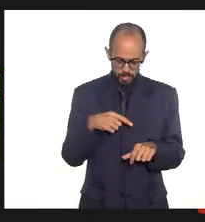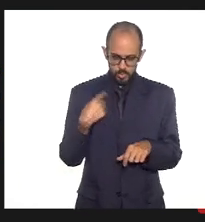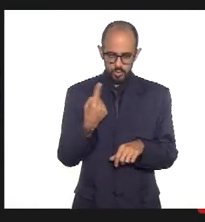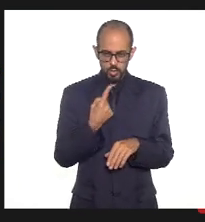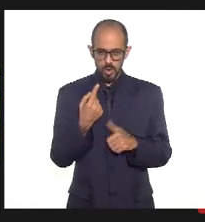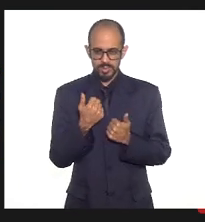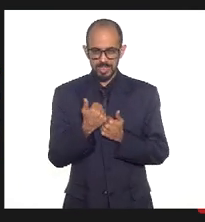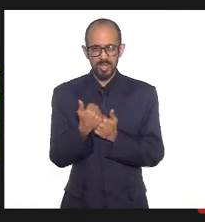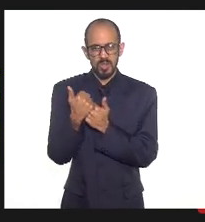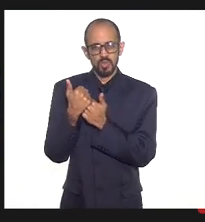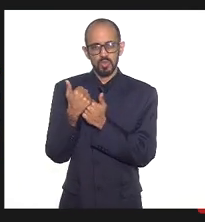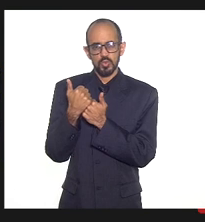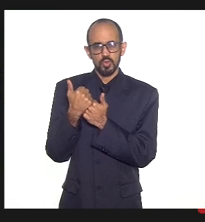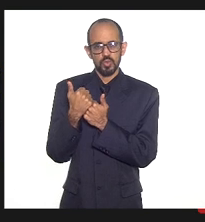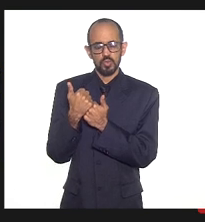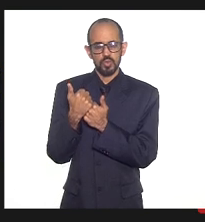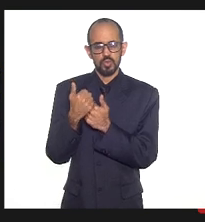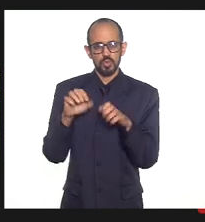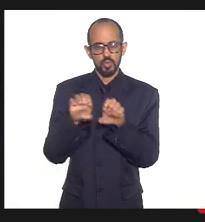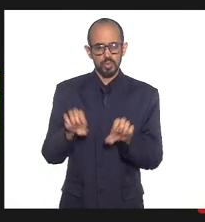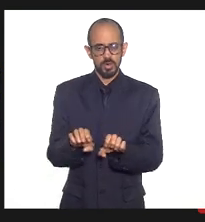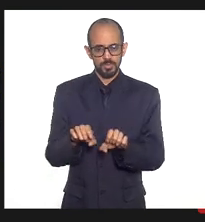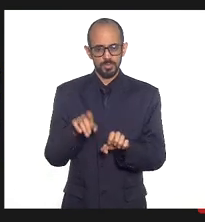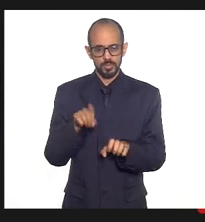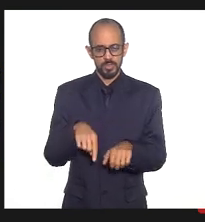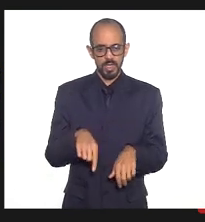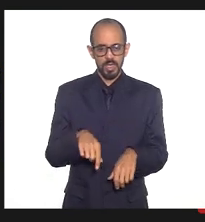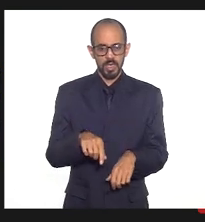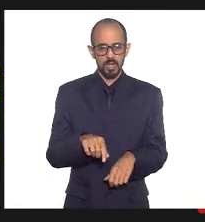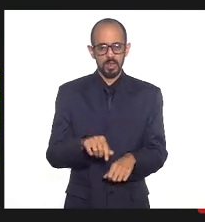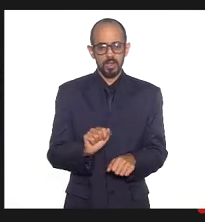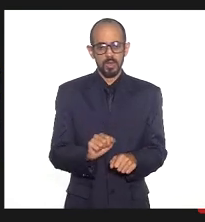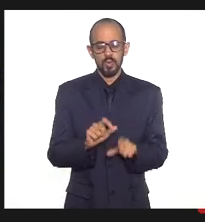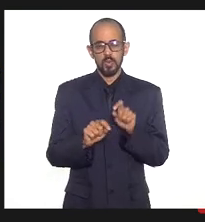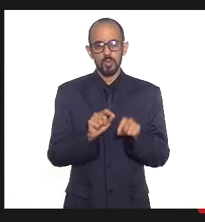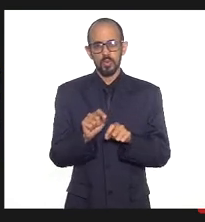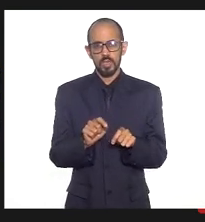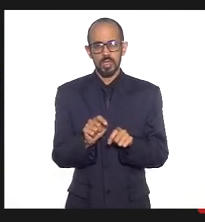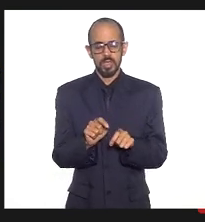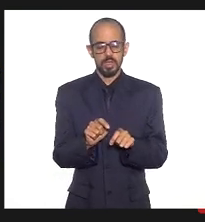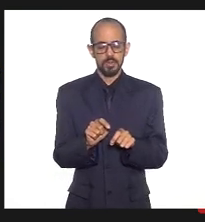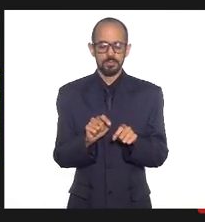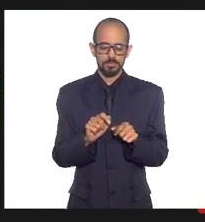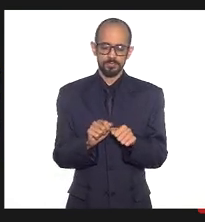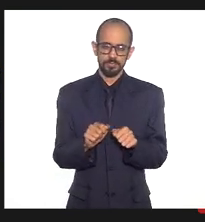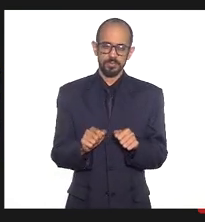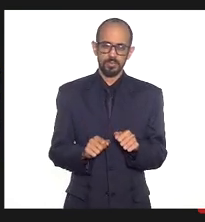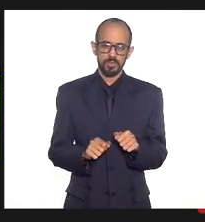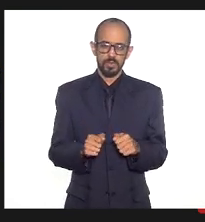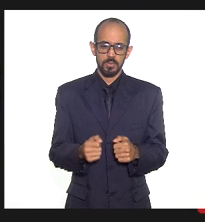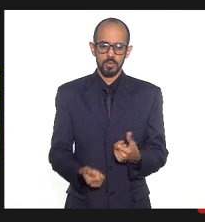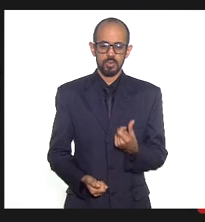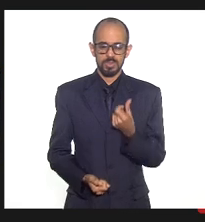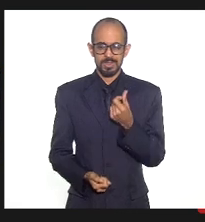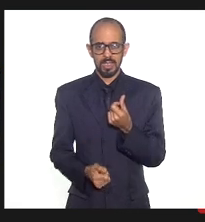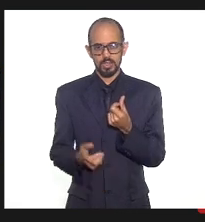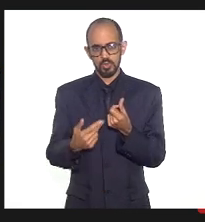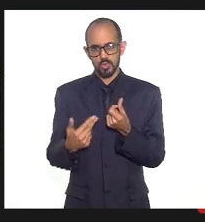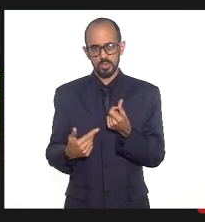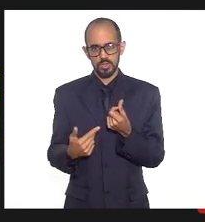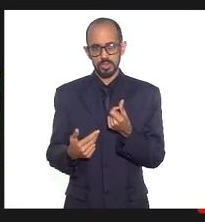a comunicação, lembrando que o Jacobson disse que ela é composta por 6 fatores: o